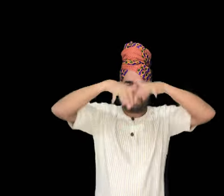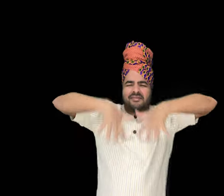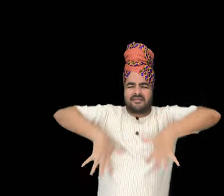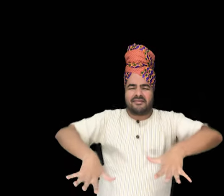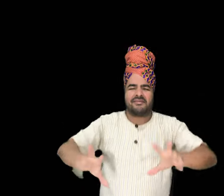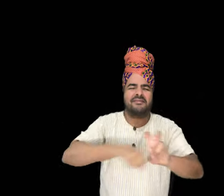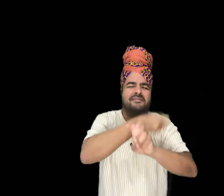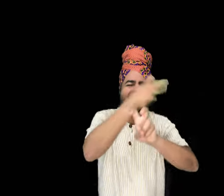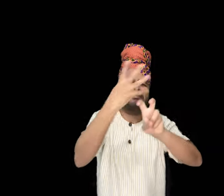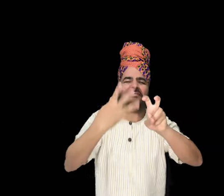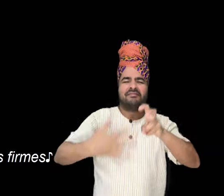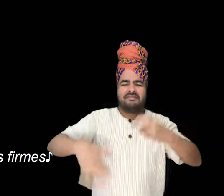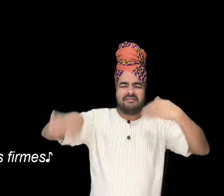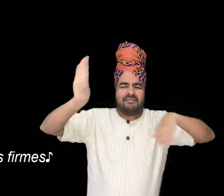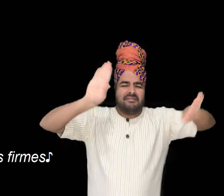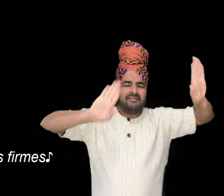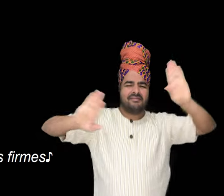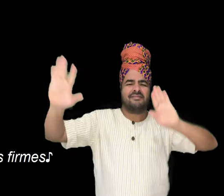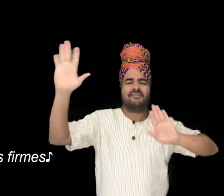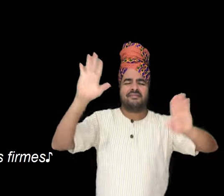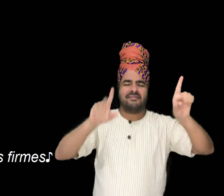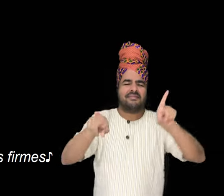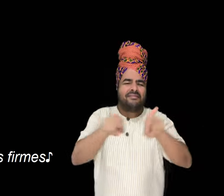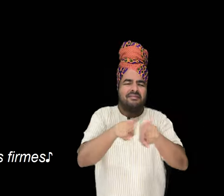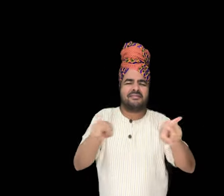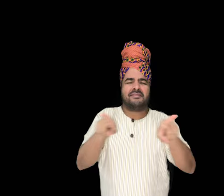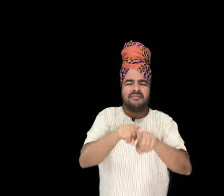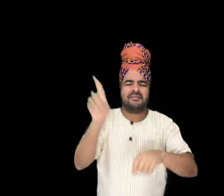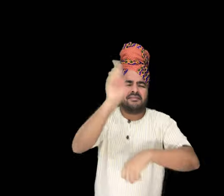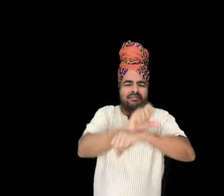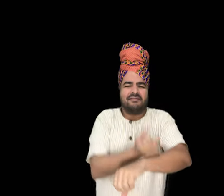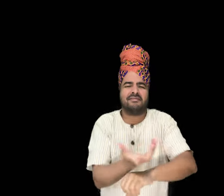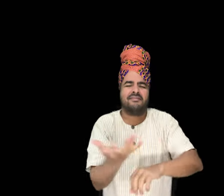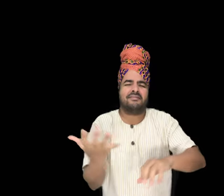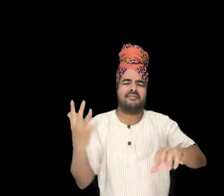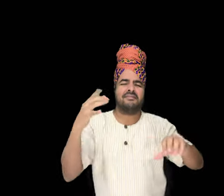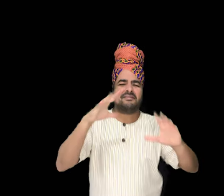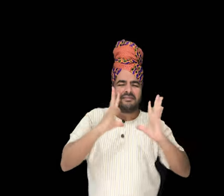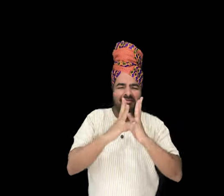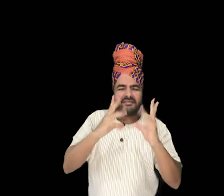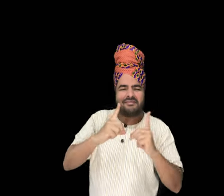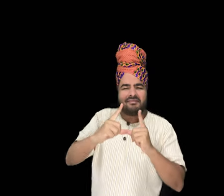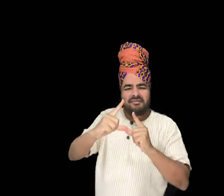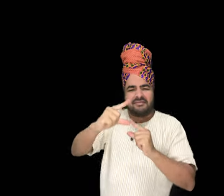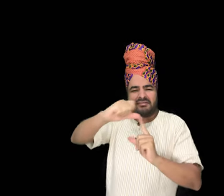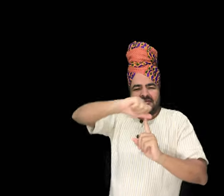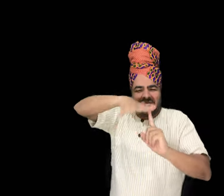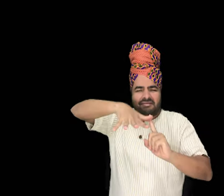demorou-se matamba de baba tempo do verde das mais firme gigante